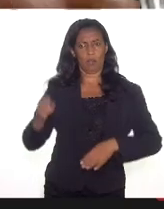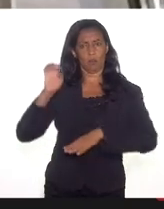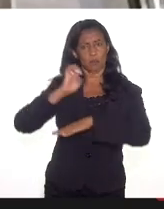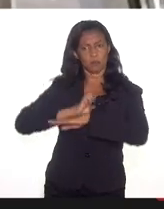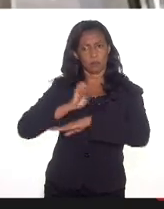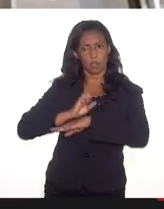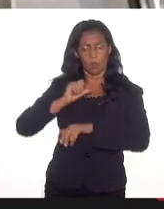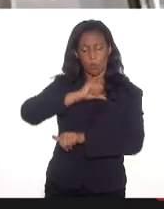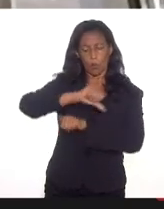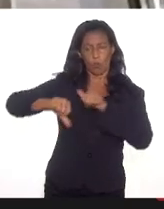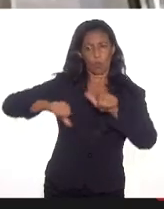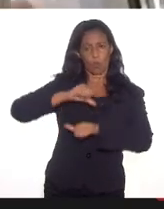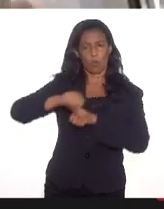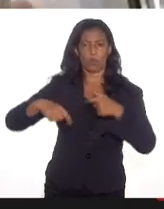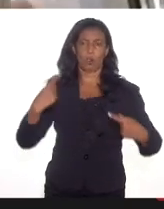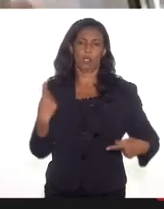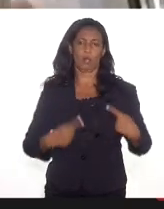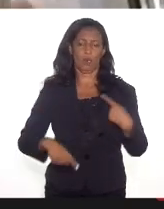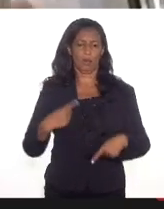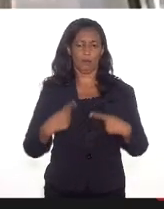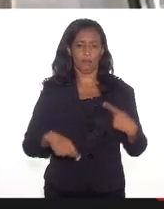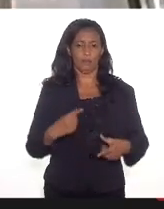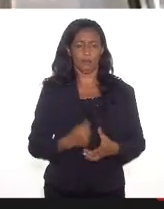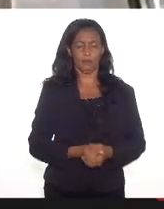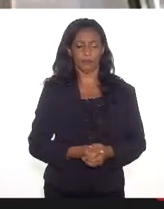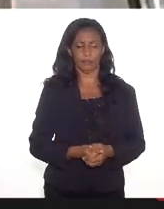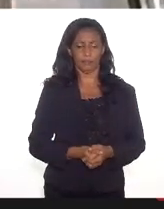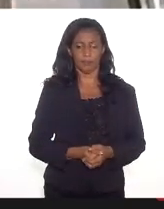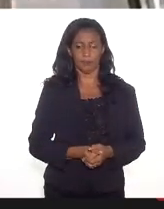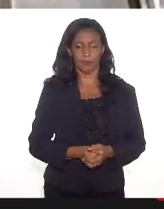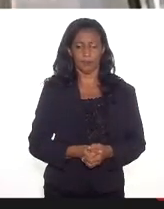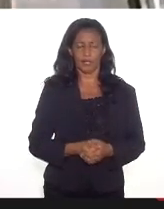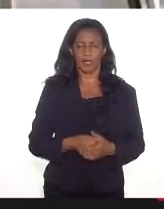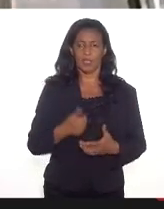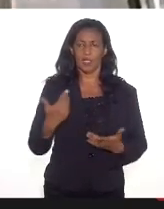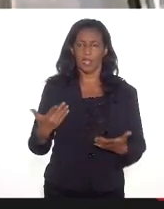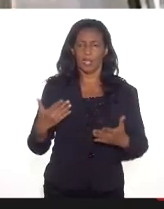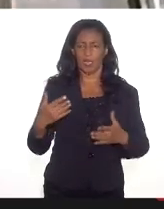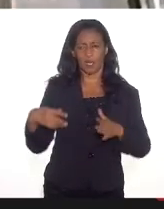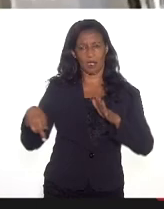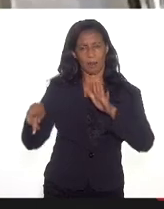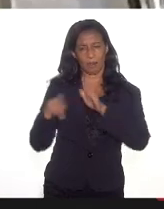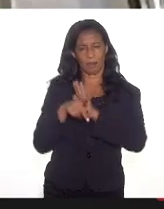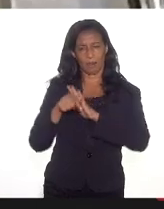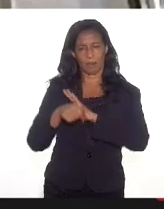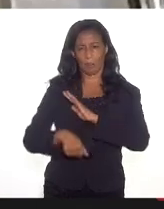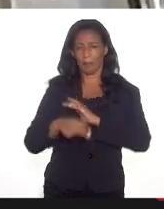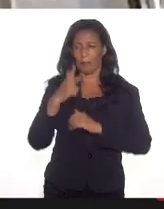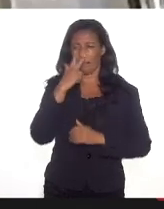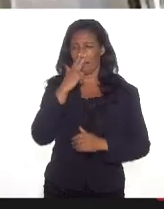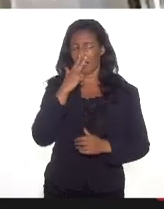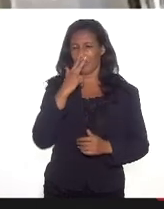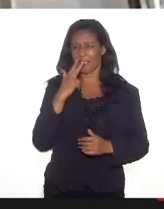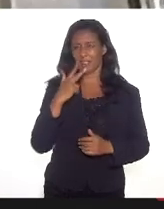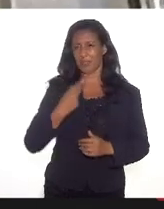muda essa política praticamente secular que se instalou aqui e nunca mais saiu